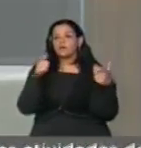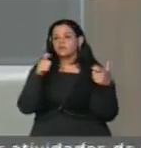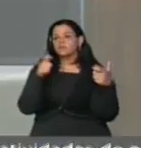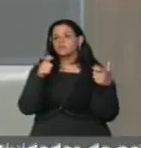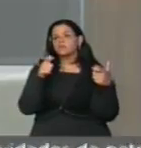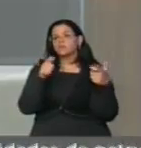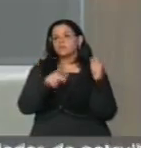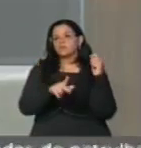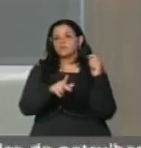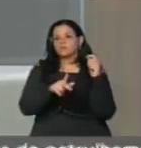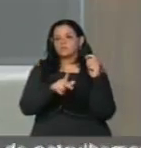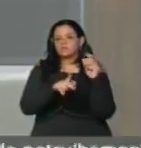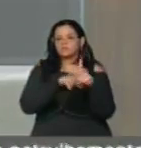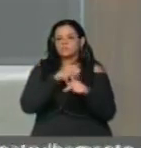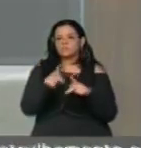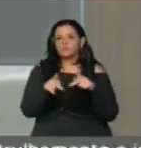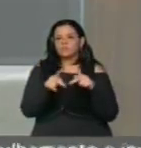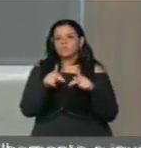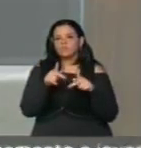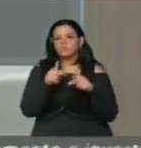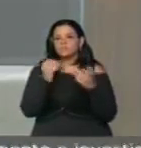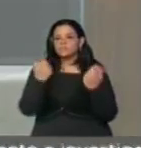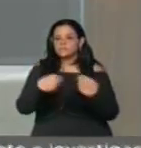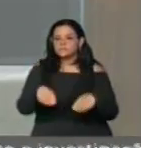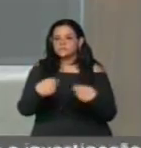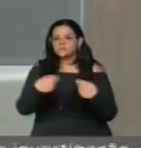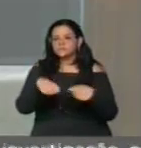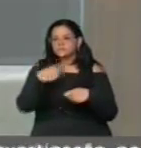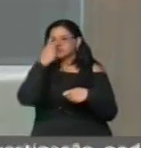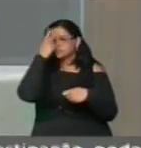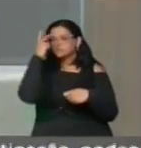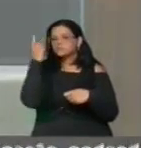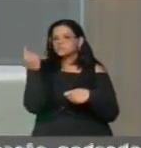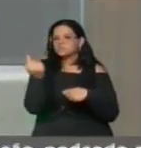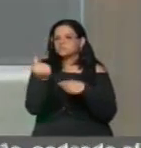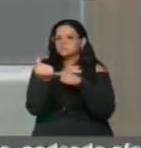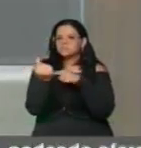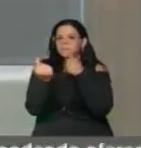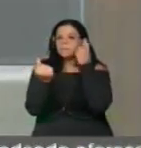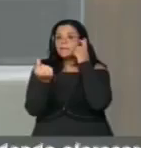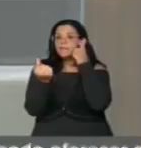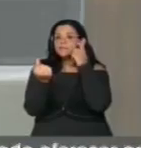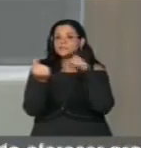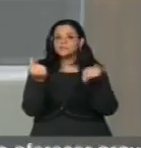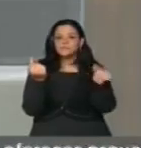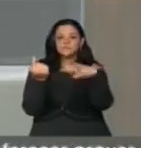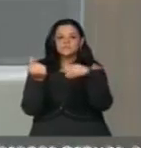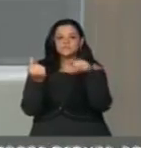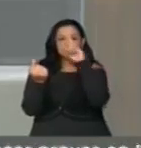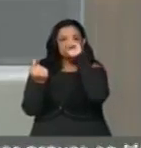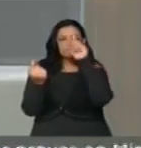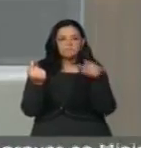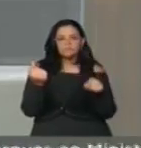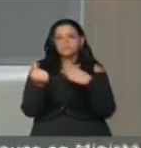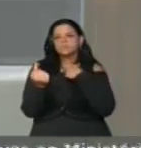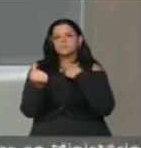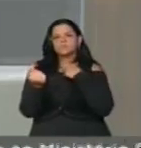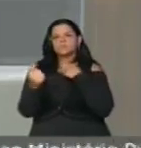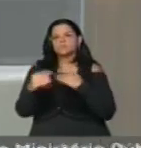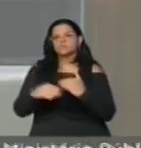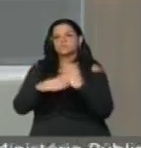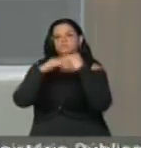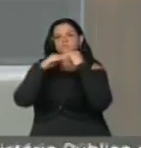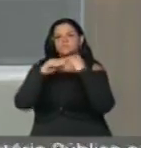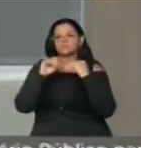ela. Isso me soa tanto quanto estranho. Não podemos crescer com igualdade enquanto houver, de um